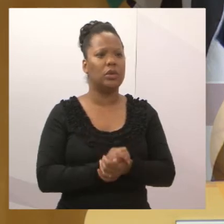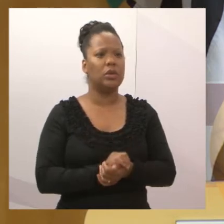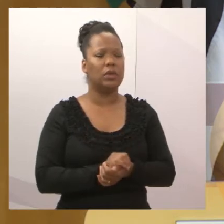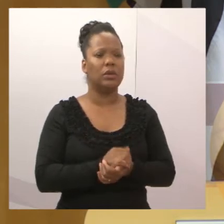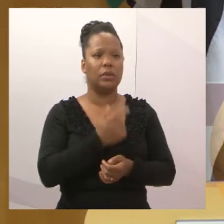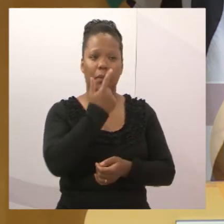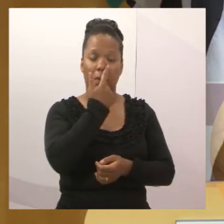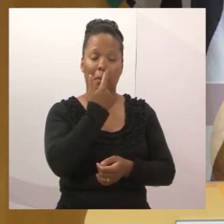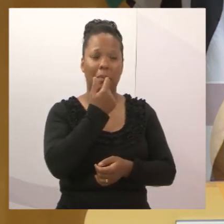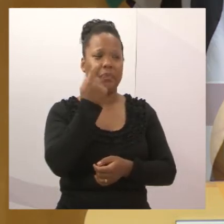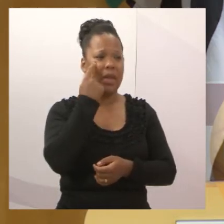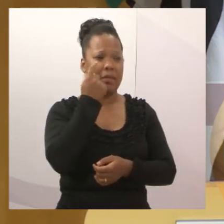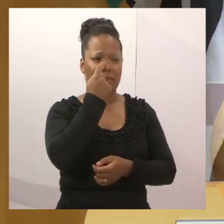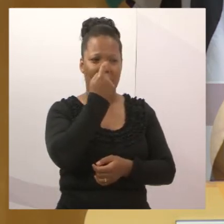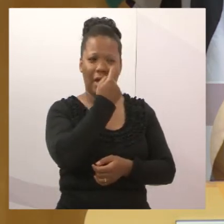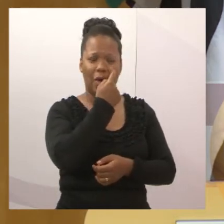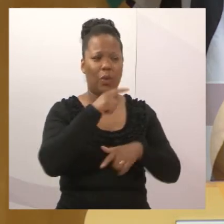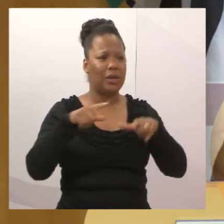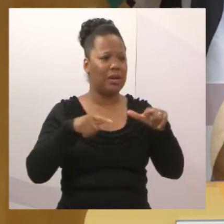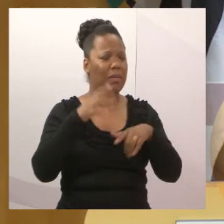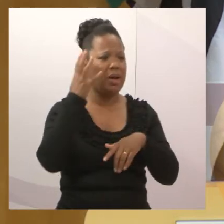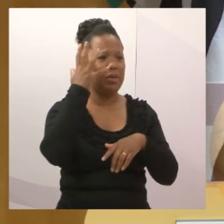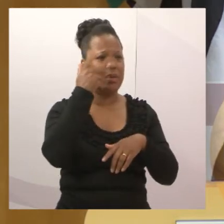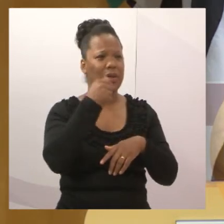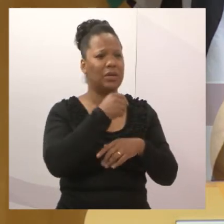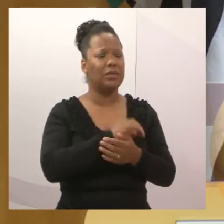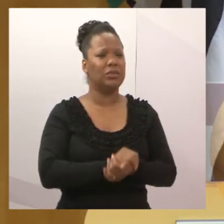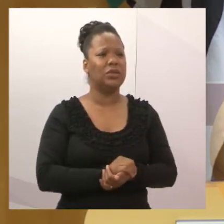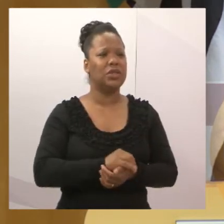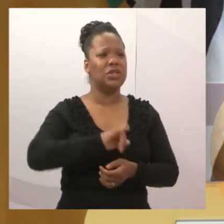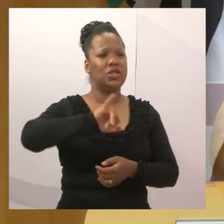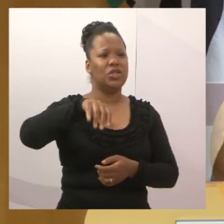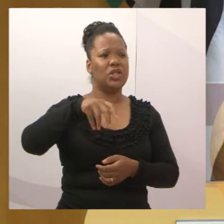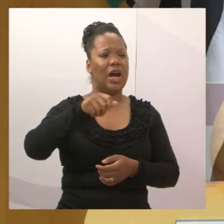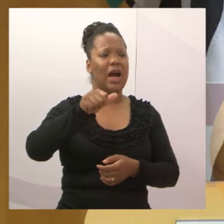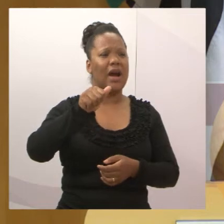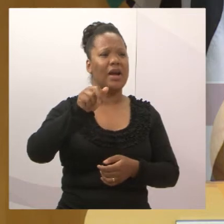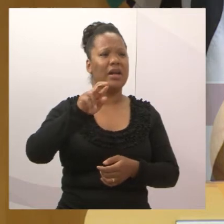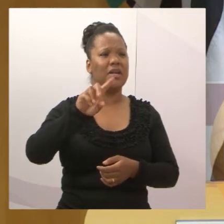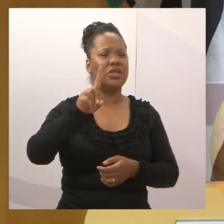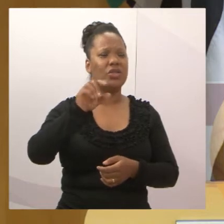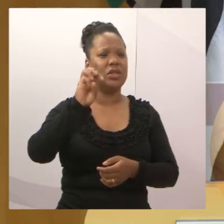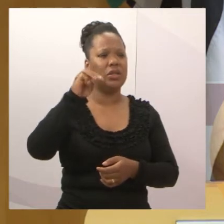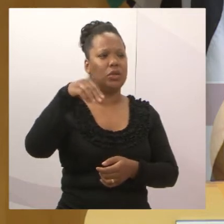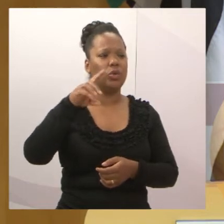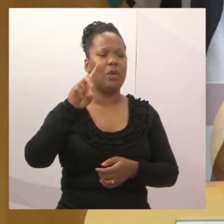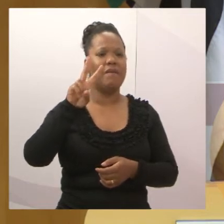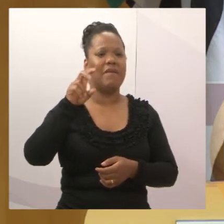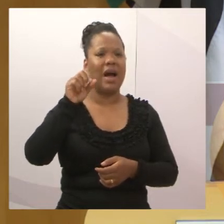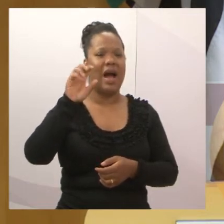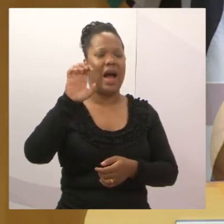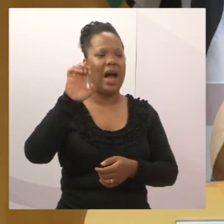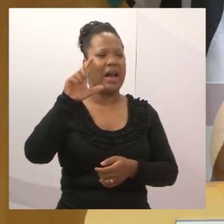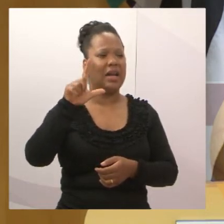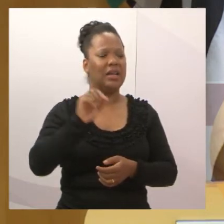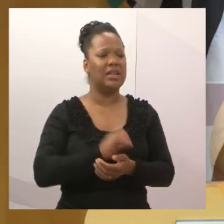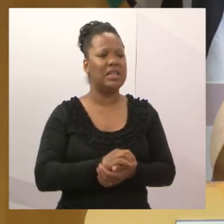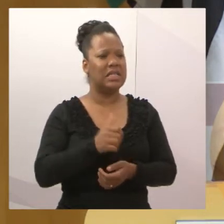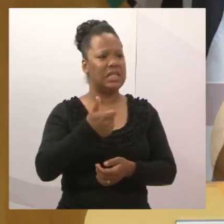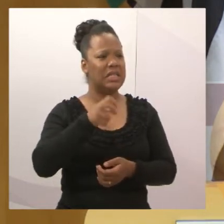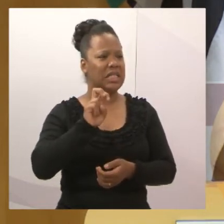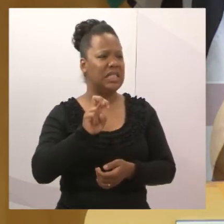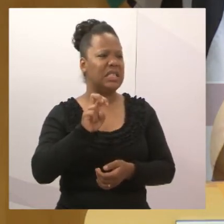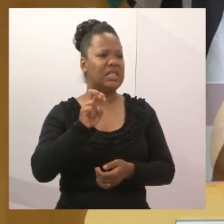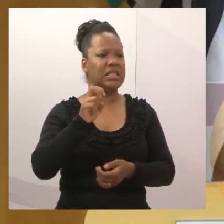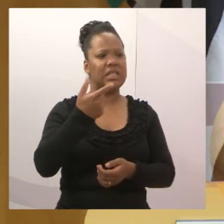Meia Lua tem um trabalho excelente, Jardim do Vale, Campo Grande tem um trabalho excelente, a molecada de 12, 15, 16, 17 anos, você